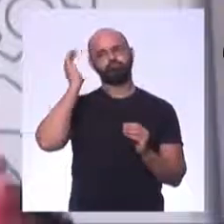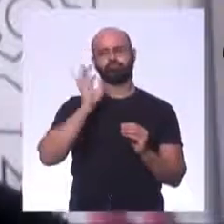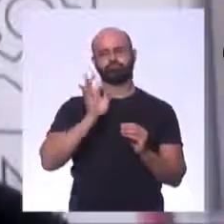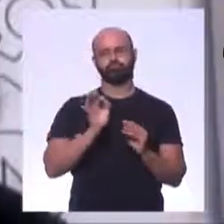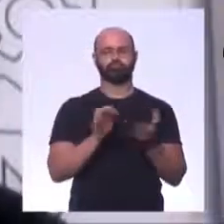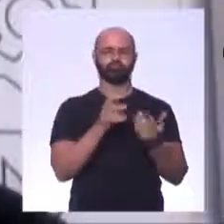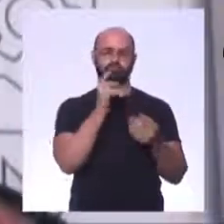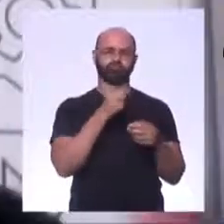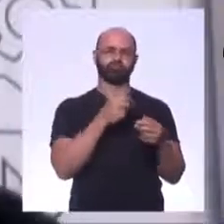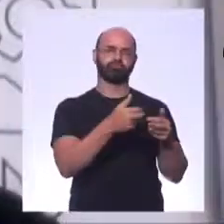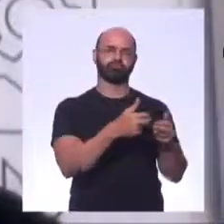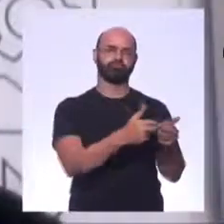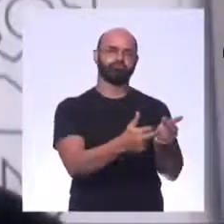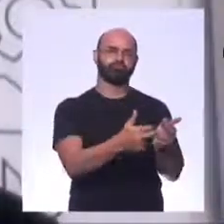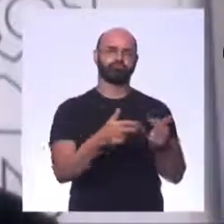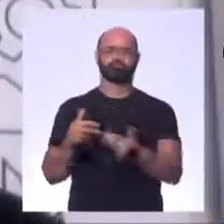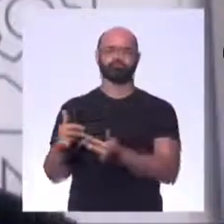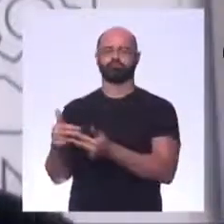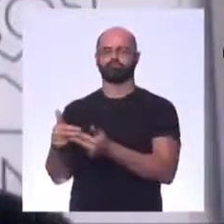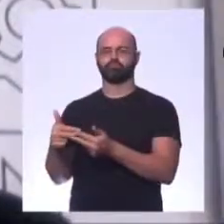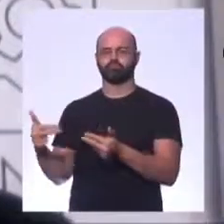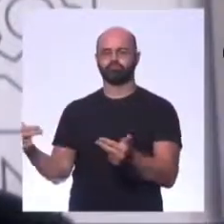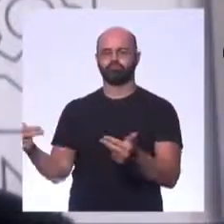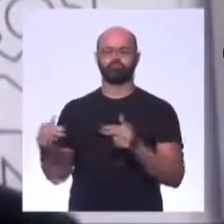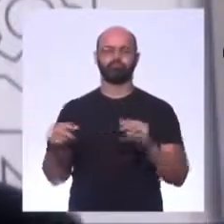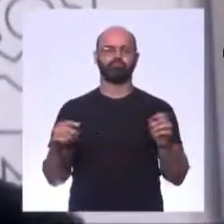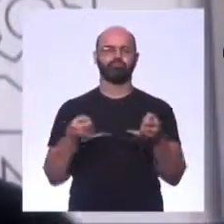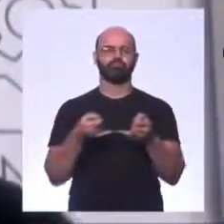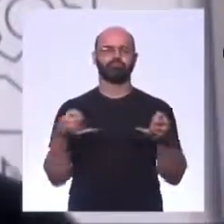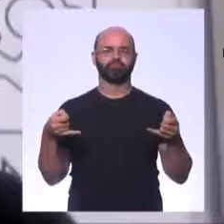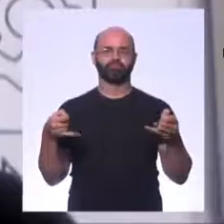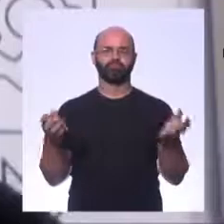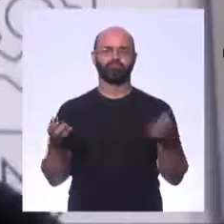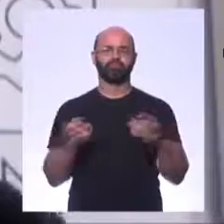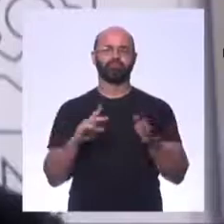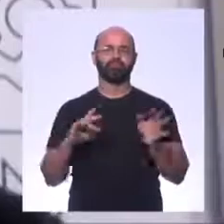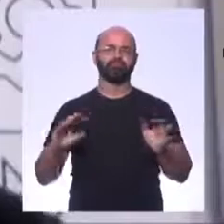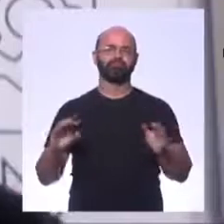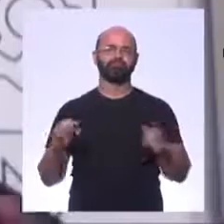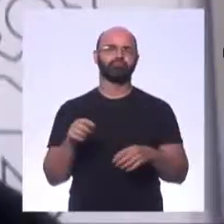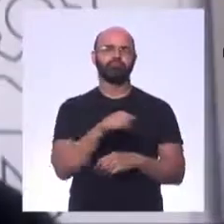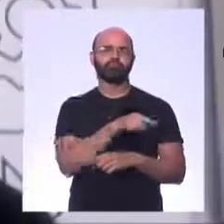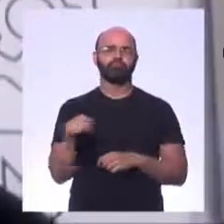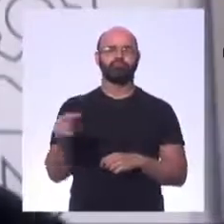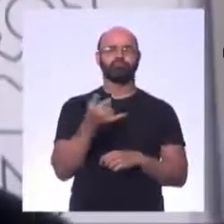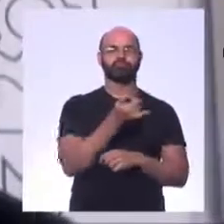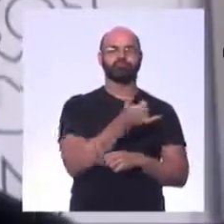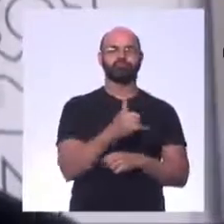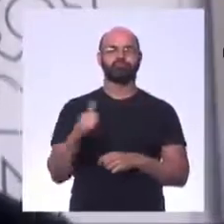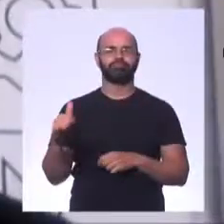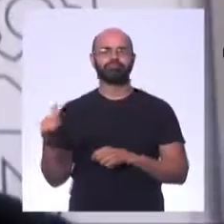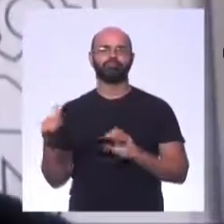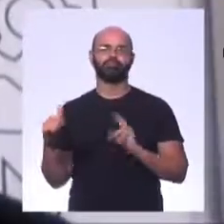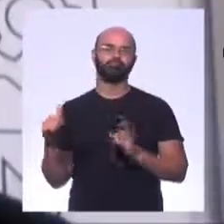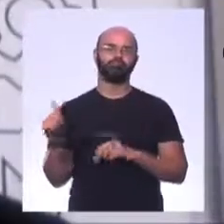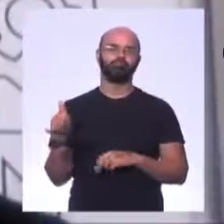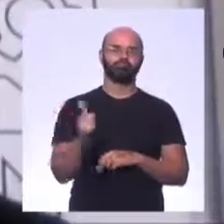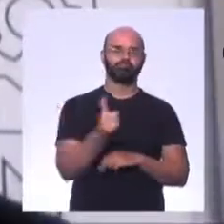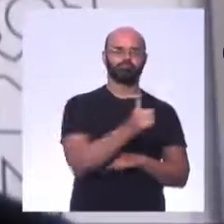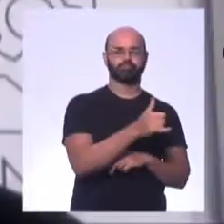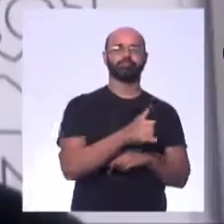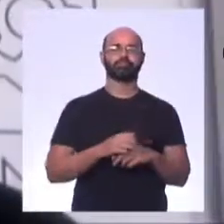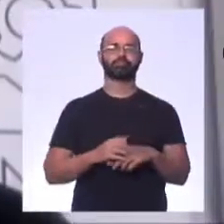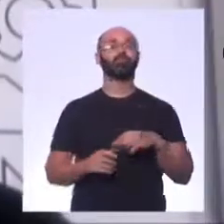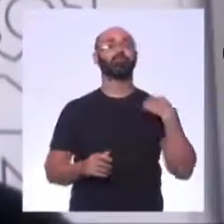de uma ligação de componentes, de elementos, ok? Vamos começar falando um pouquinho desse nosso contato com a energia